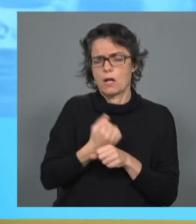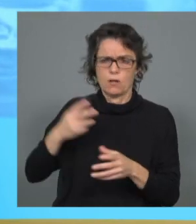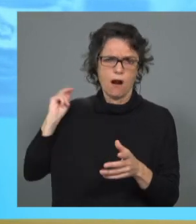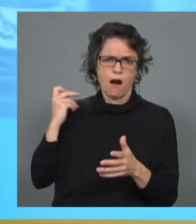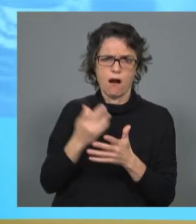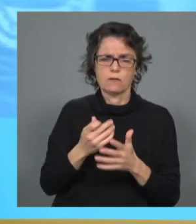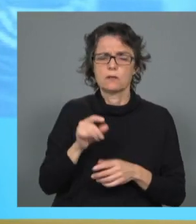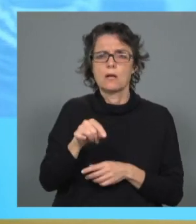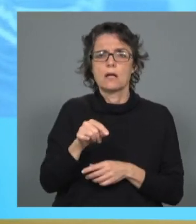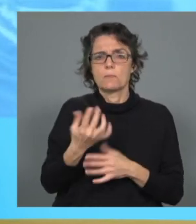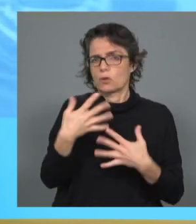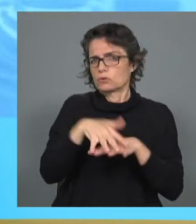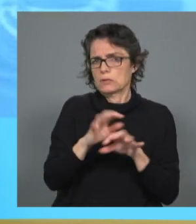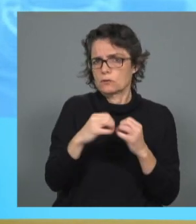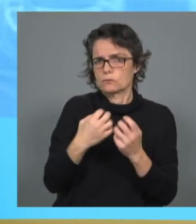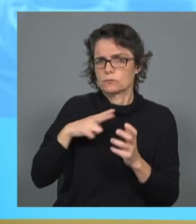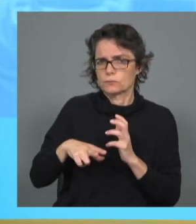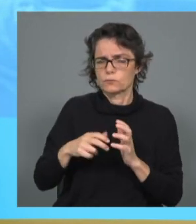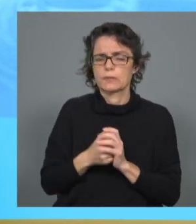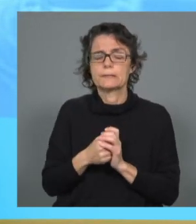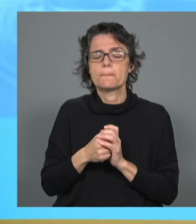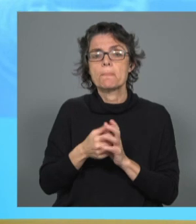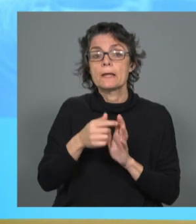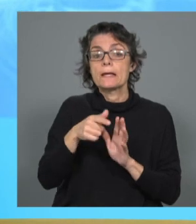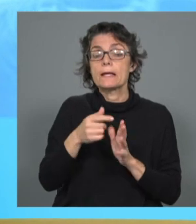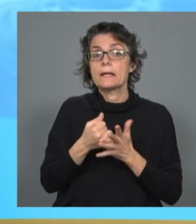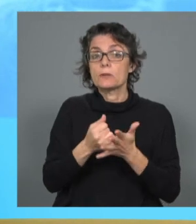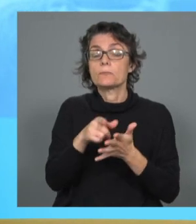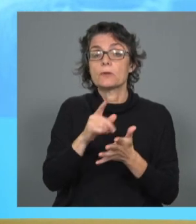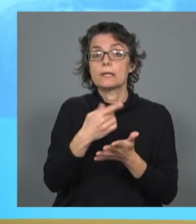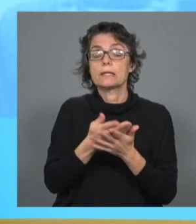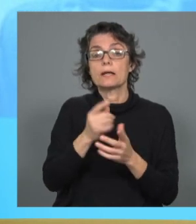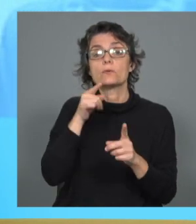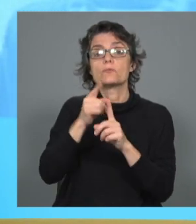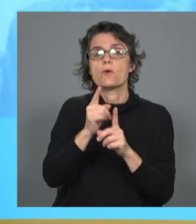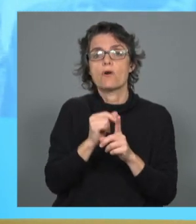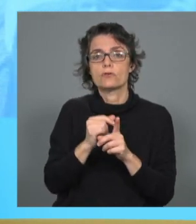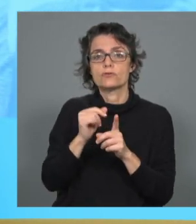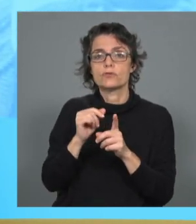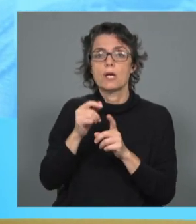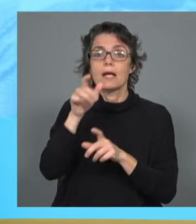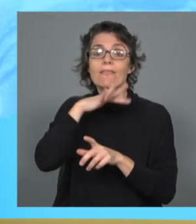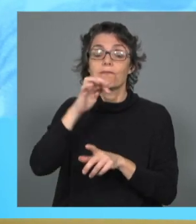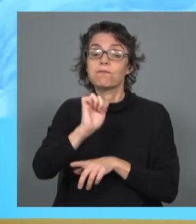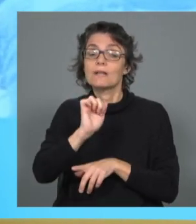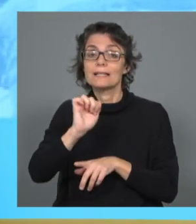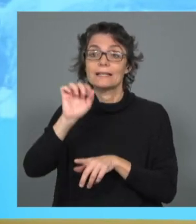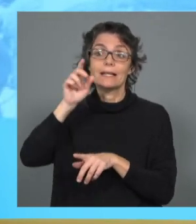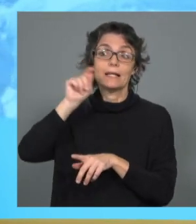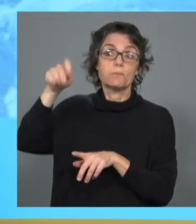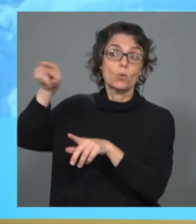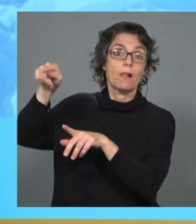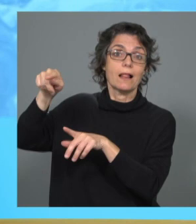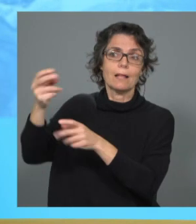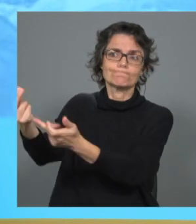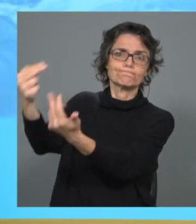e integrados, a trazer os seus familiares que estão a sair da Ucrânia e que precisavam de chegar a Portugal, onde tinham alguém